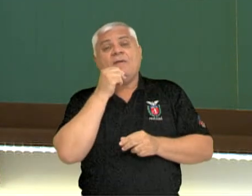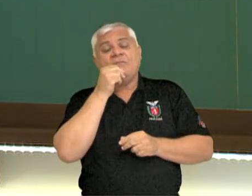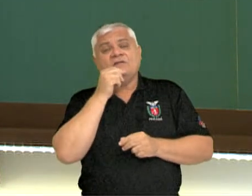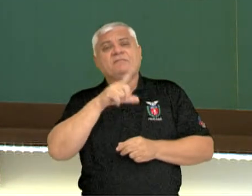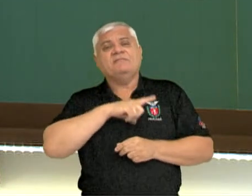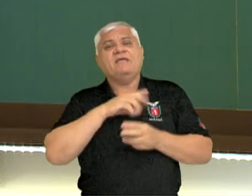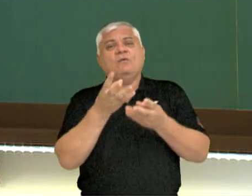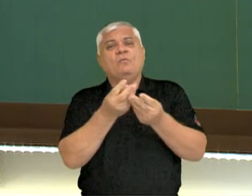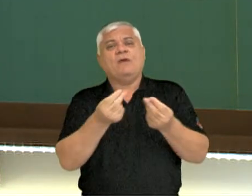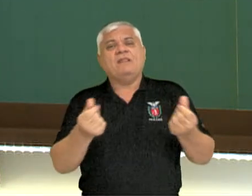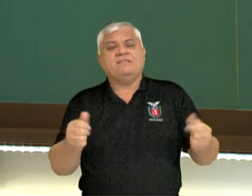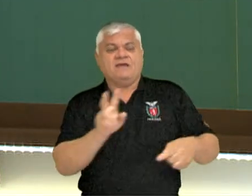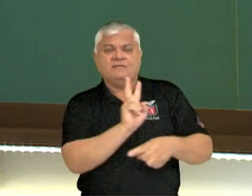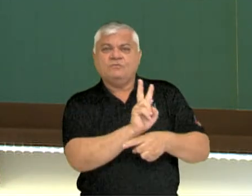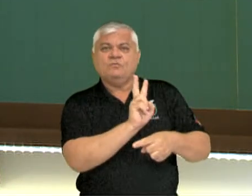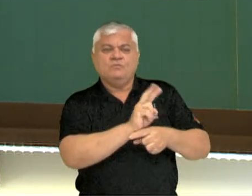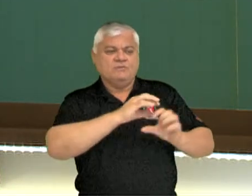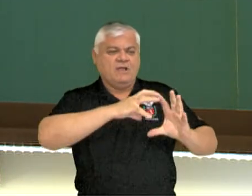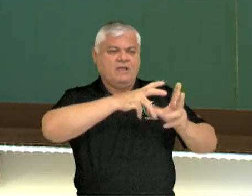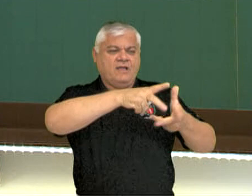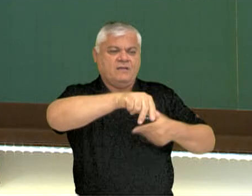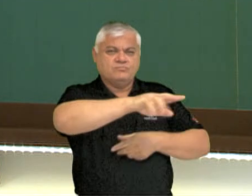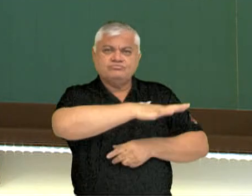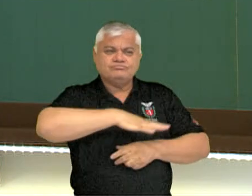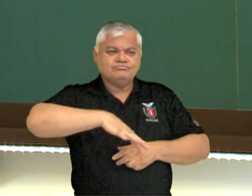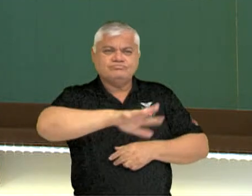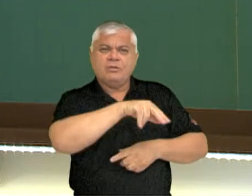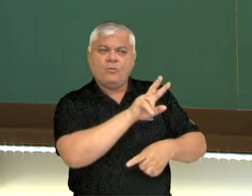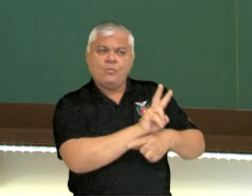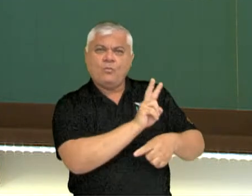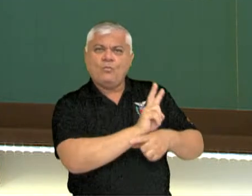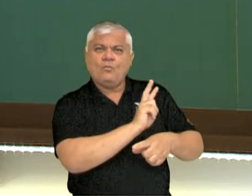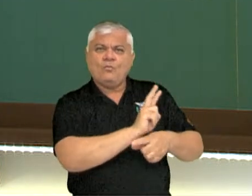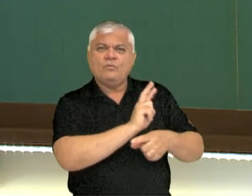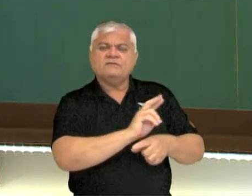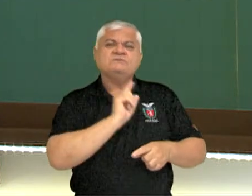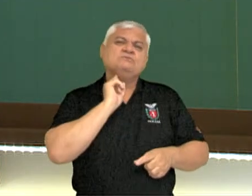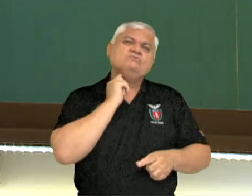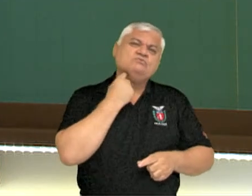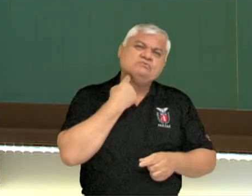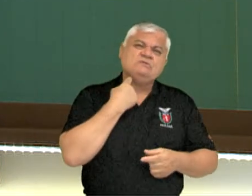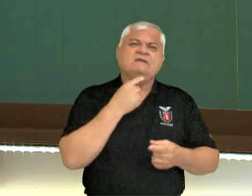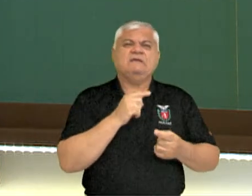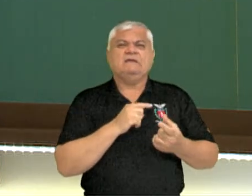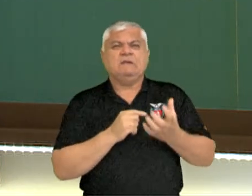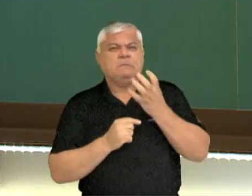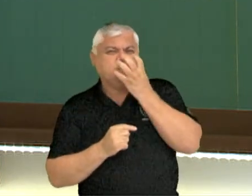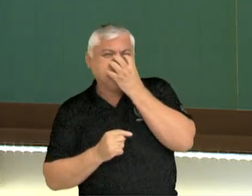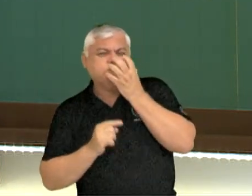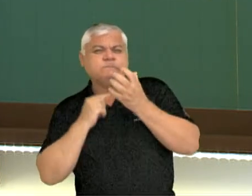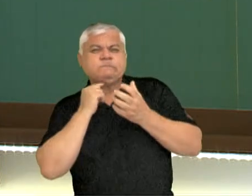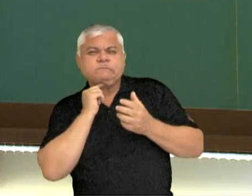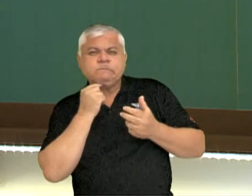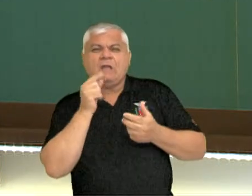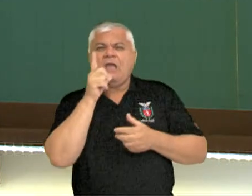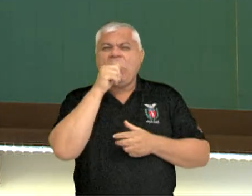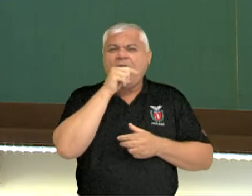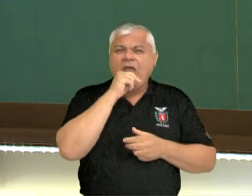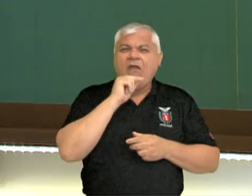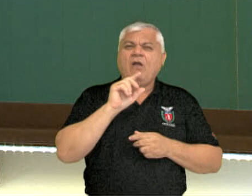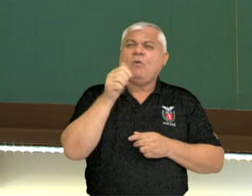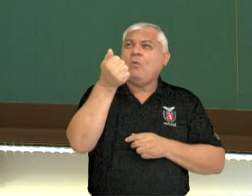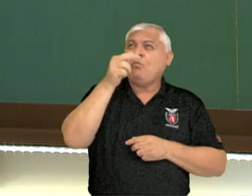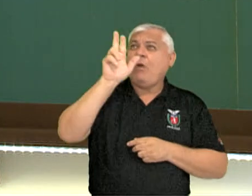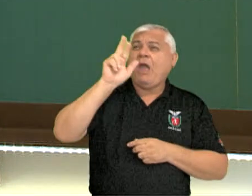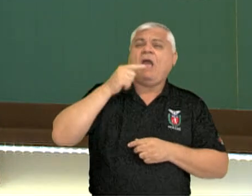de qualidade ambiental. Como elas são capazes de remover os poluentes da água e da atmosfera,